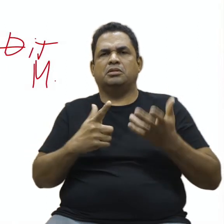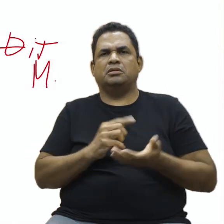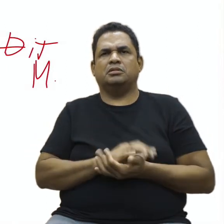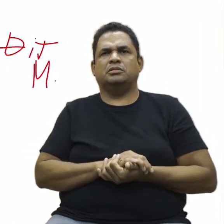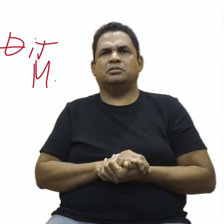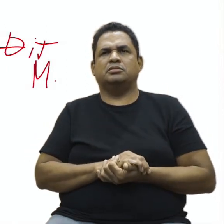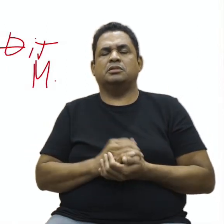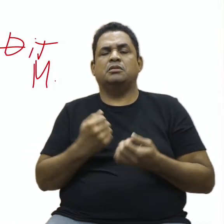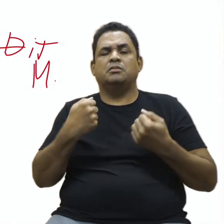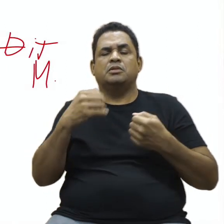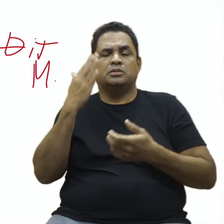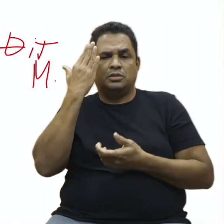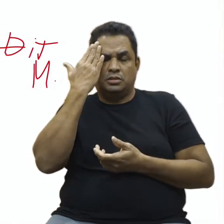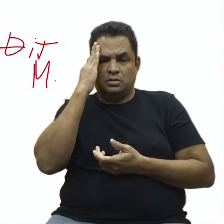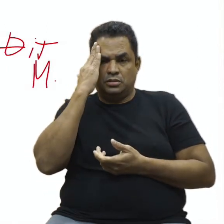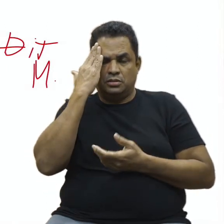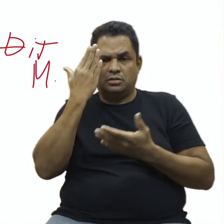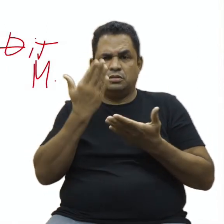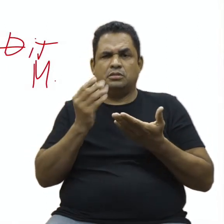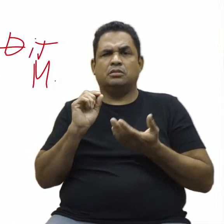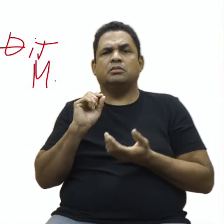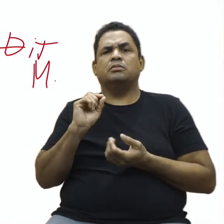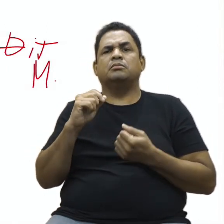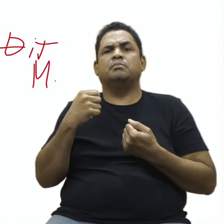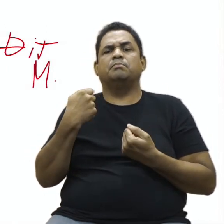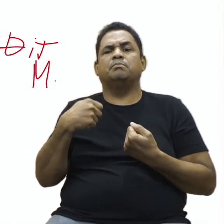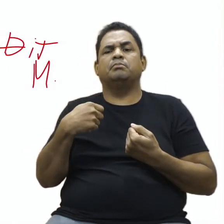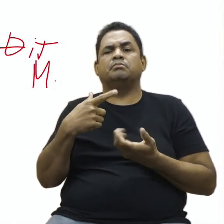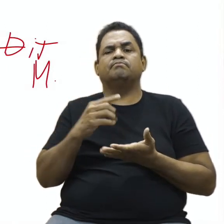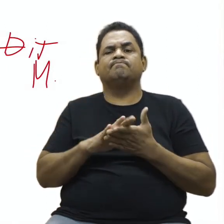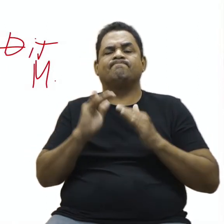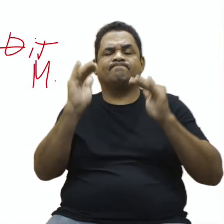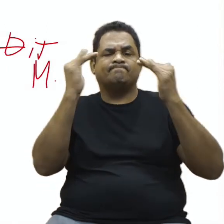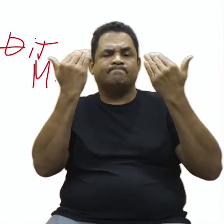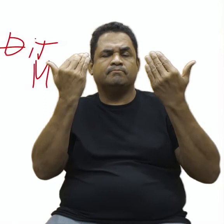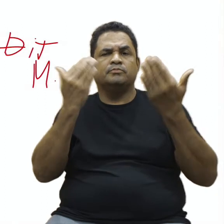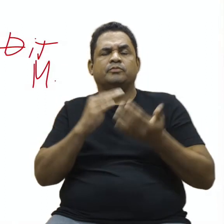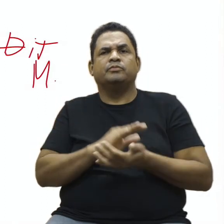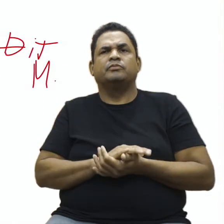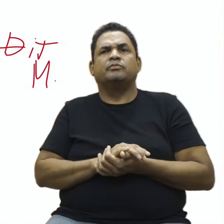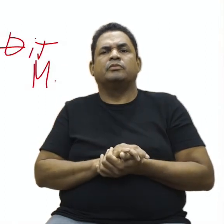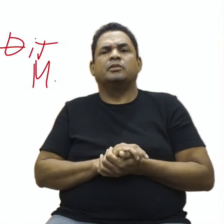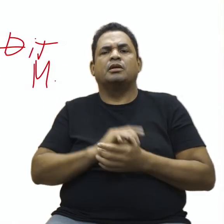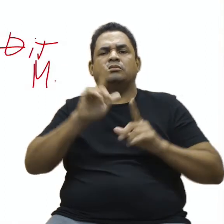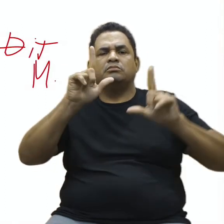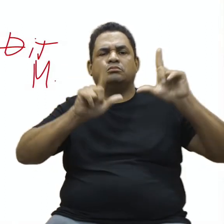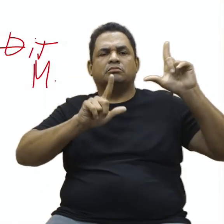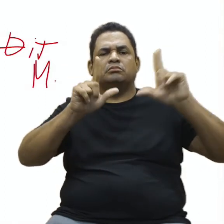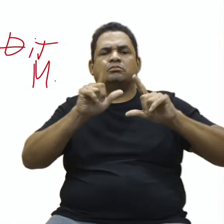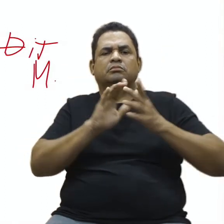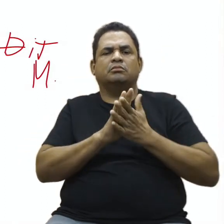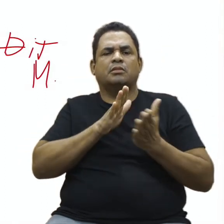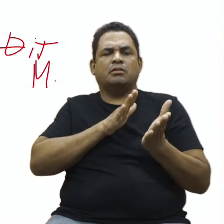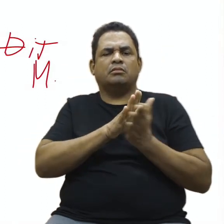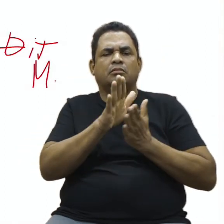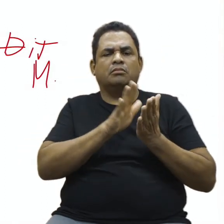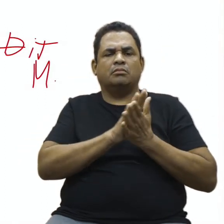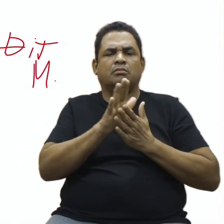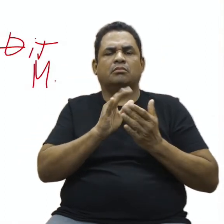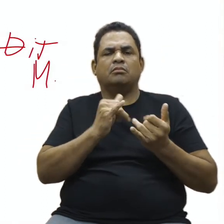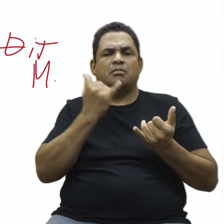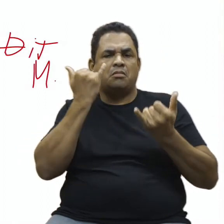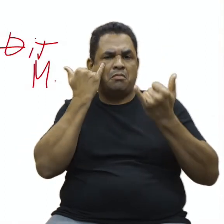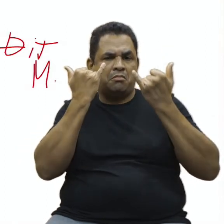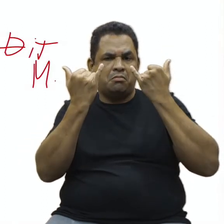gente possa entender que a gente tem que estar atento também ao que a televisão, ao que a imprensa